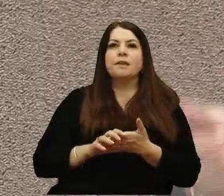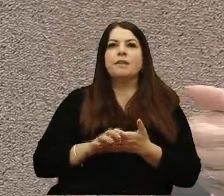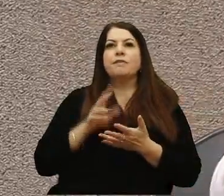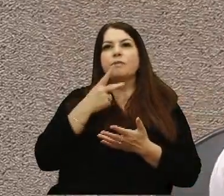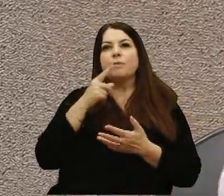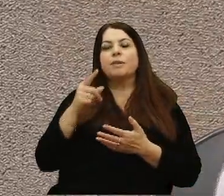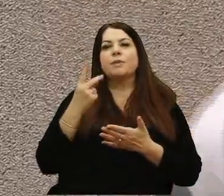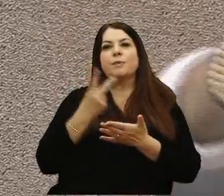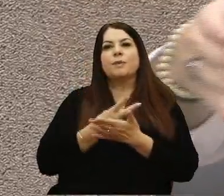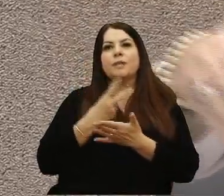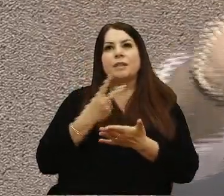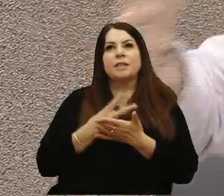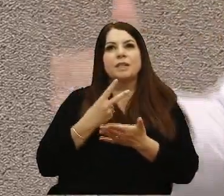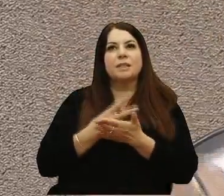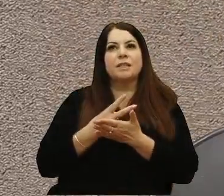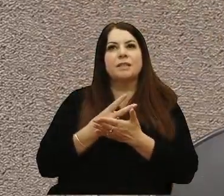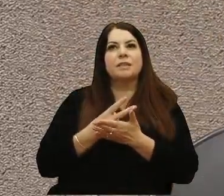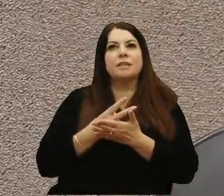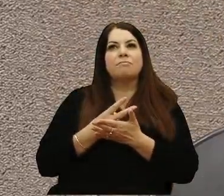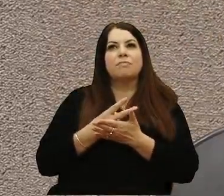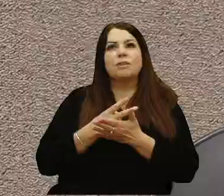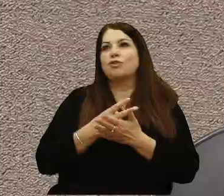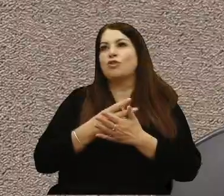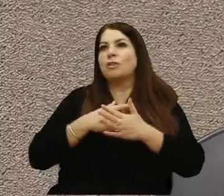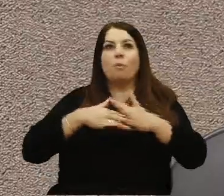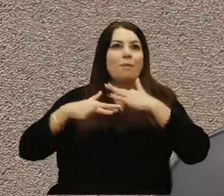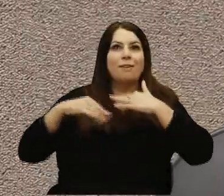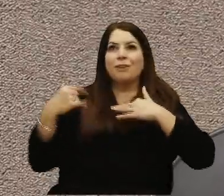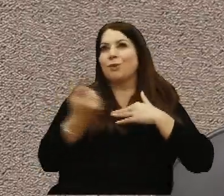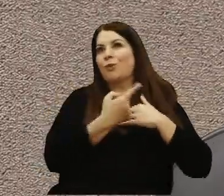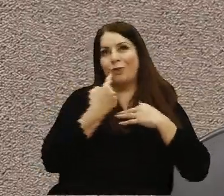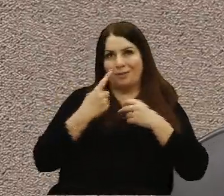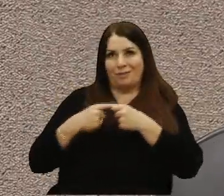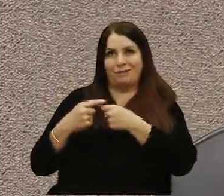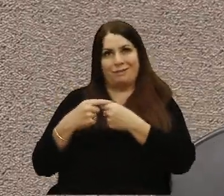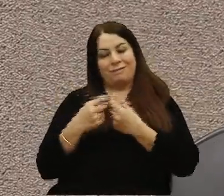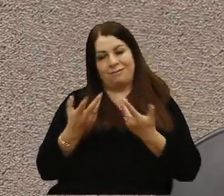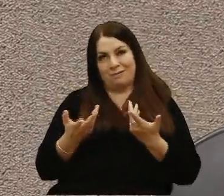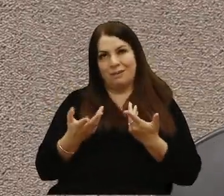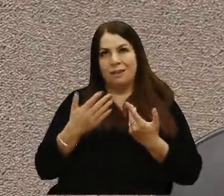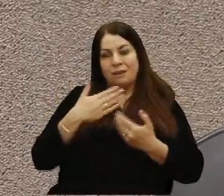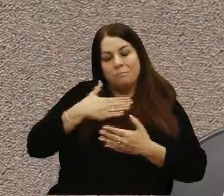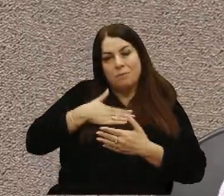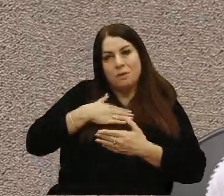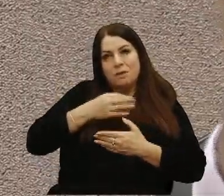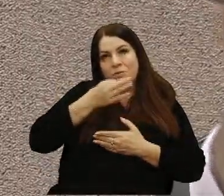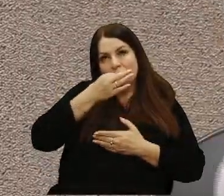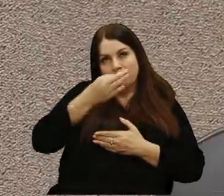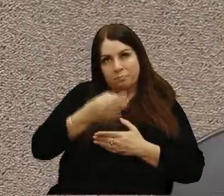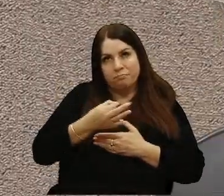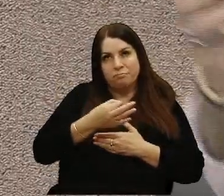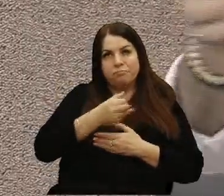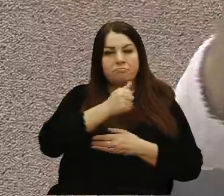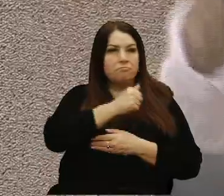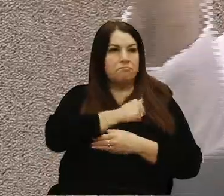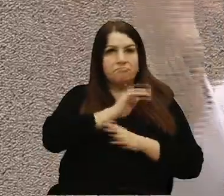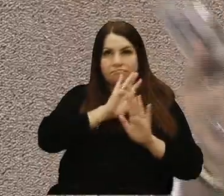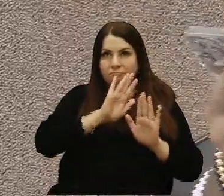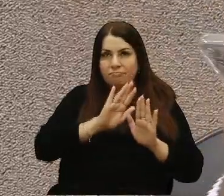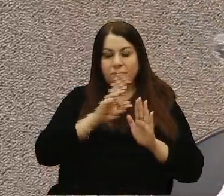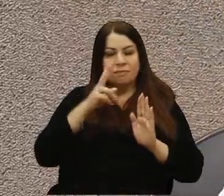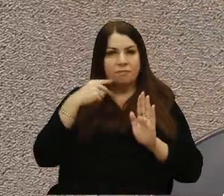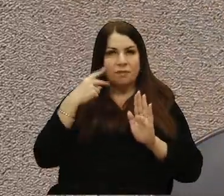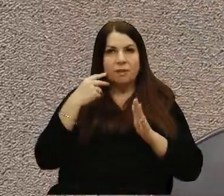apontar os erros da mobilidade urbana, enfim, né? Que, por exemplo, na minha humilde opinião aqui, um